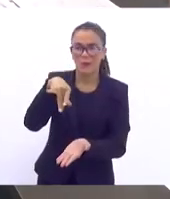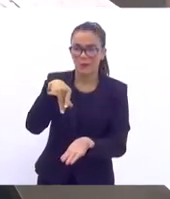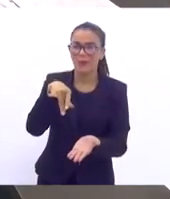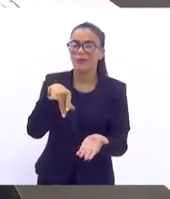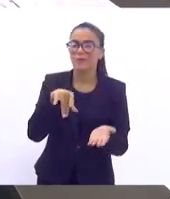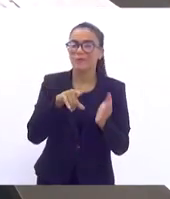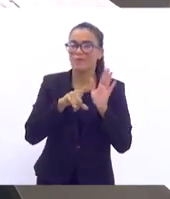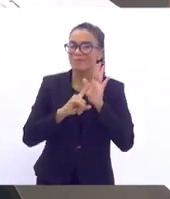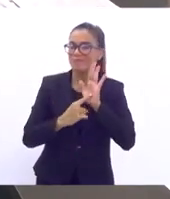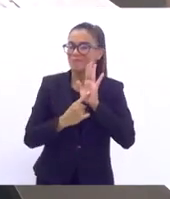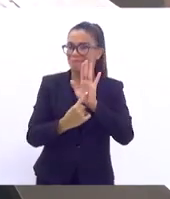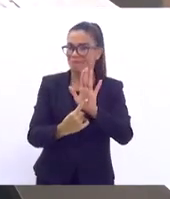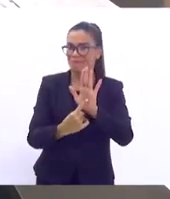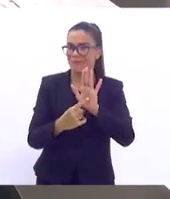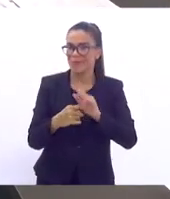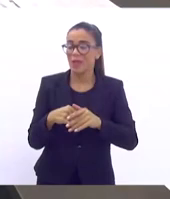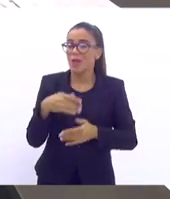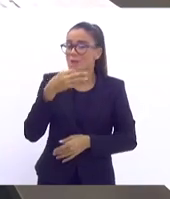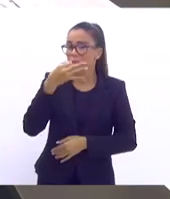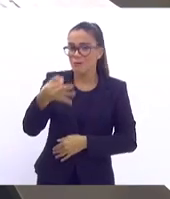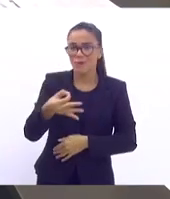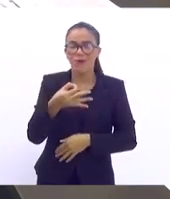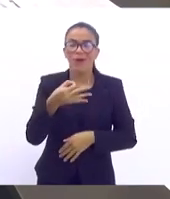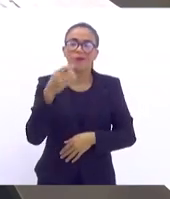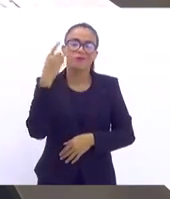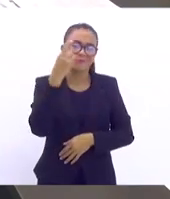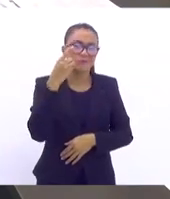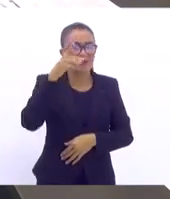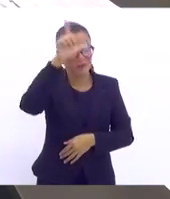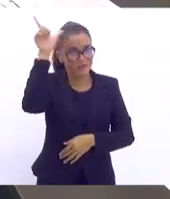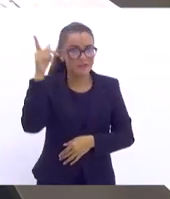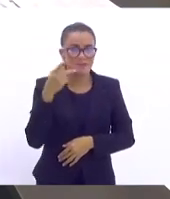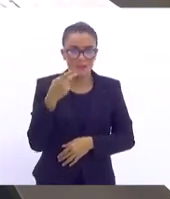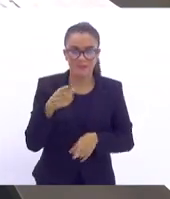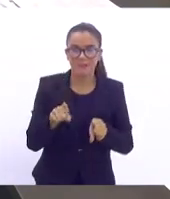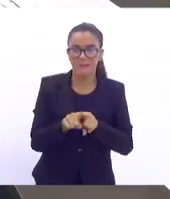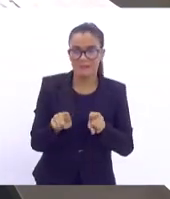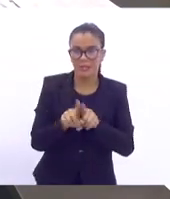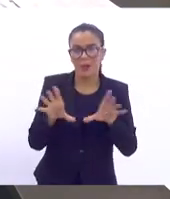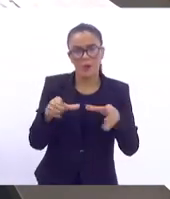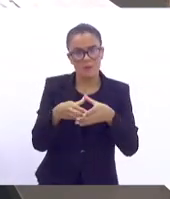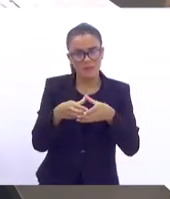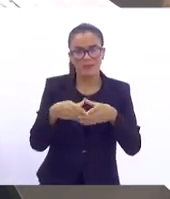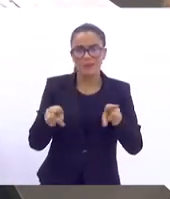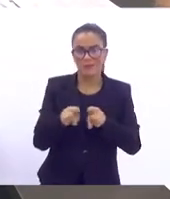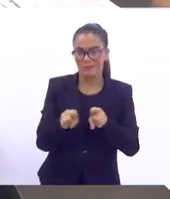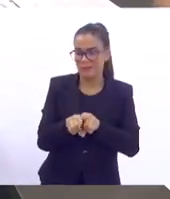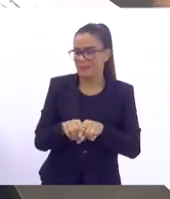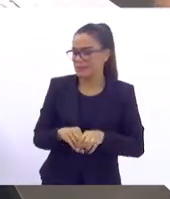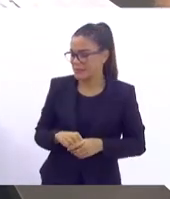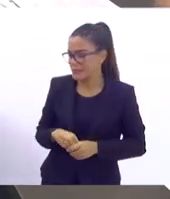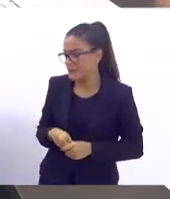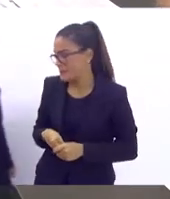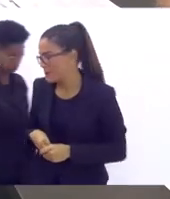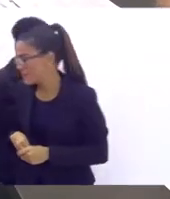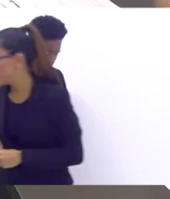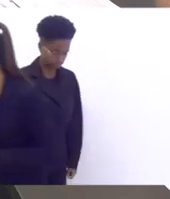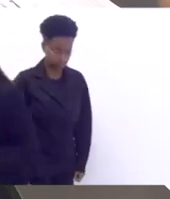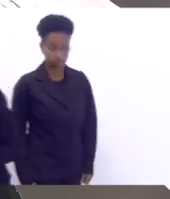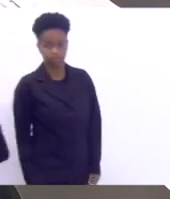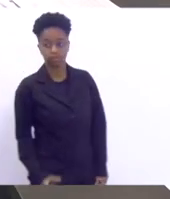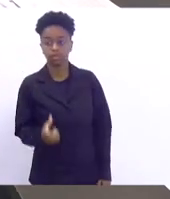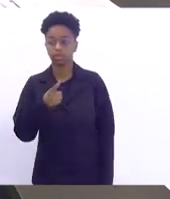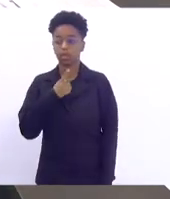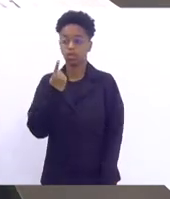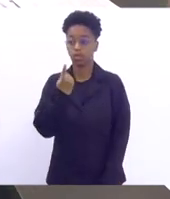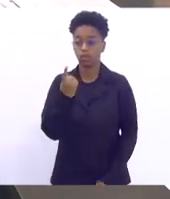propor pro Deputado Luiz Paulo também para todos da comissão uma alternativa que é o seguinte